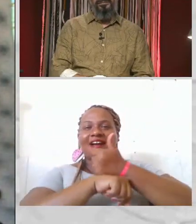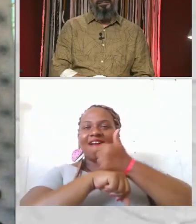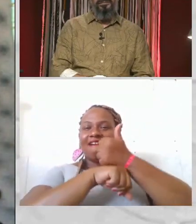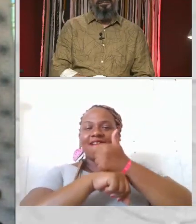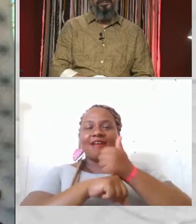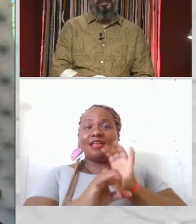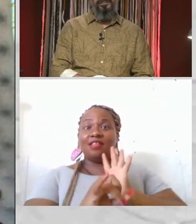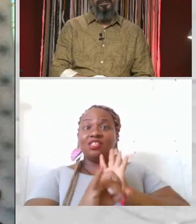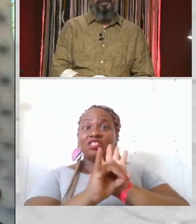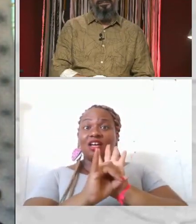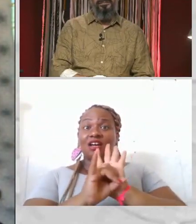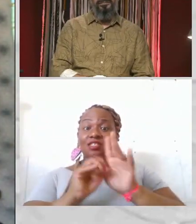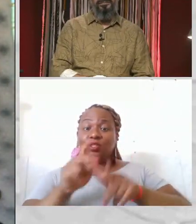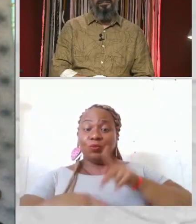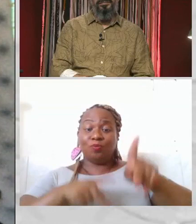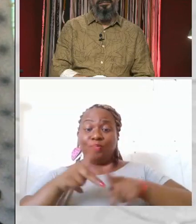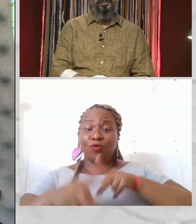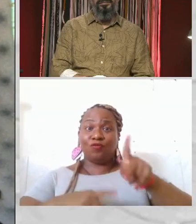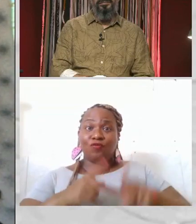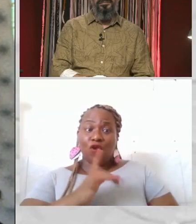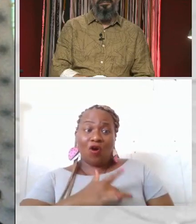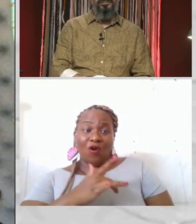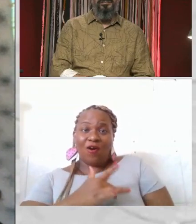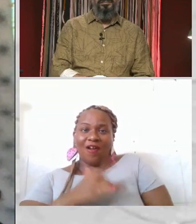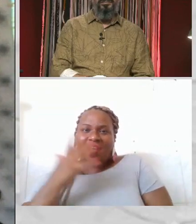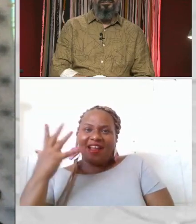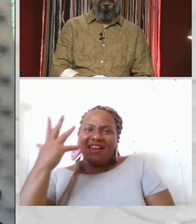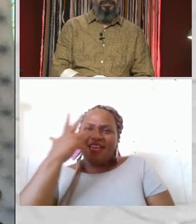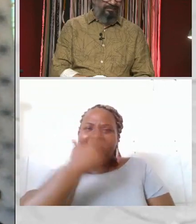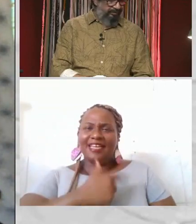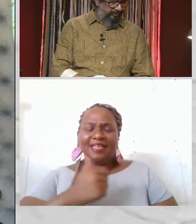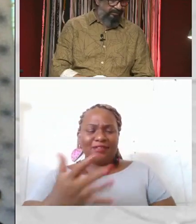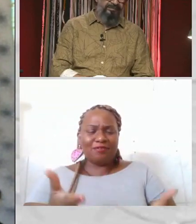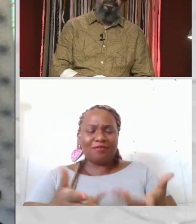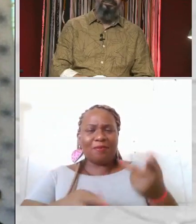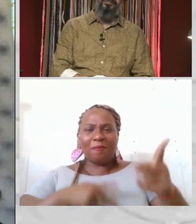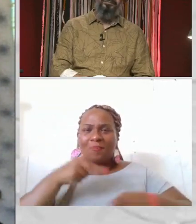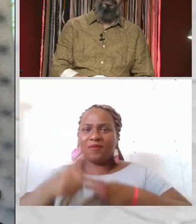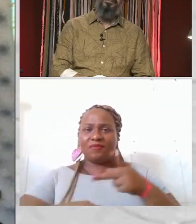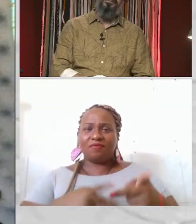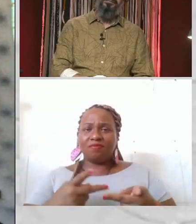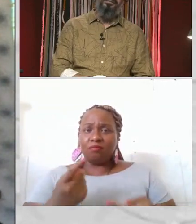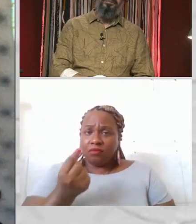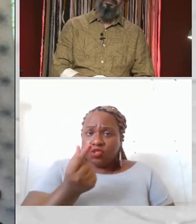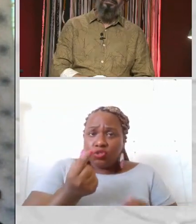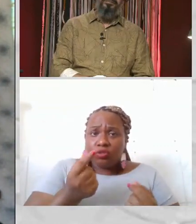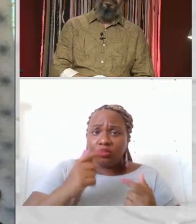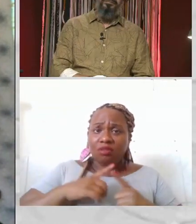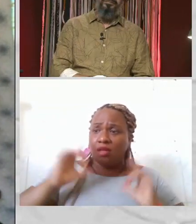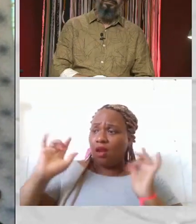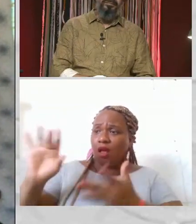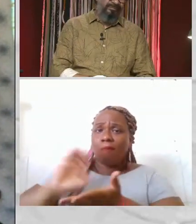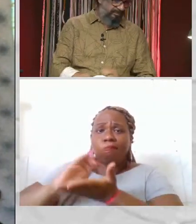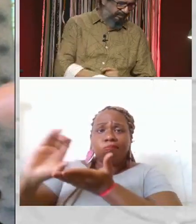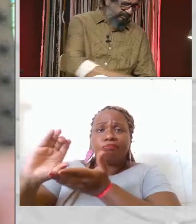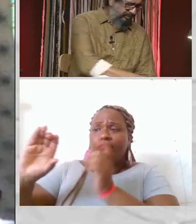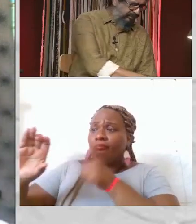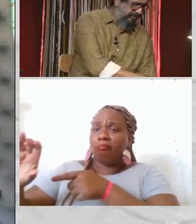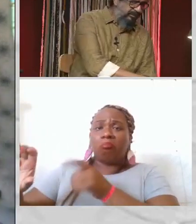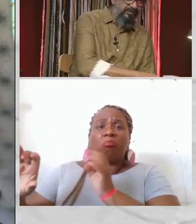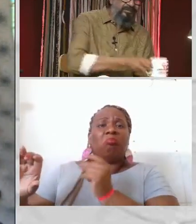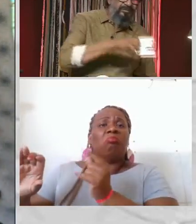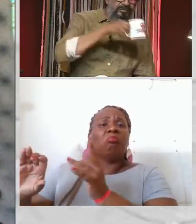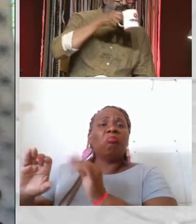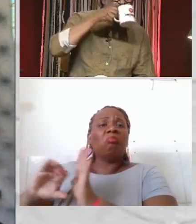lindo e maravilhoso. Aí o que acontece? O dinheiro está lá, mas eles não disponibilizam.